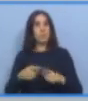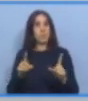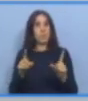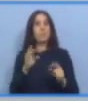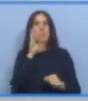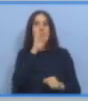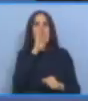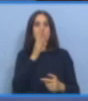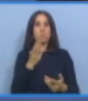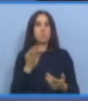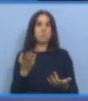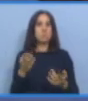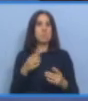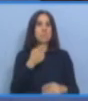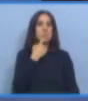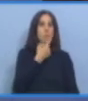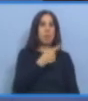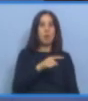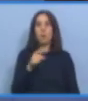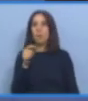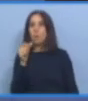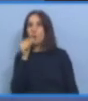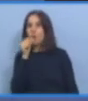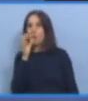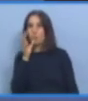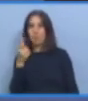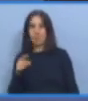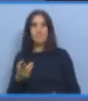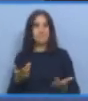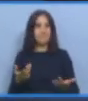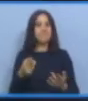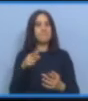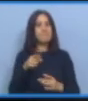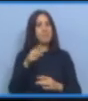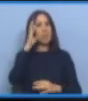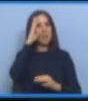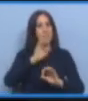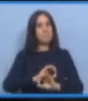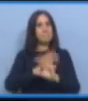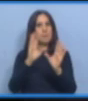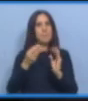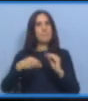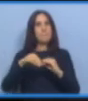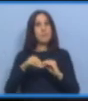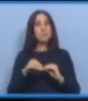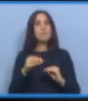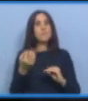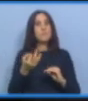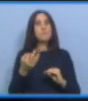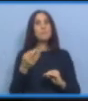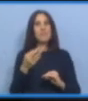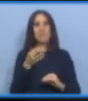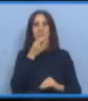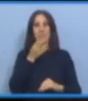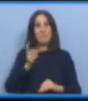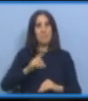diferença se temos gelo ou se temos água líquida, não é? E, portanto, desmontamos esse mito, desmontamos também outro mito que ouvimos também